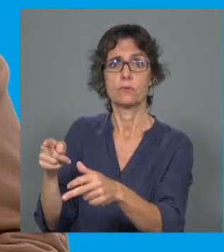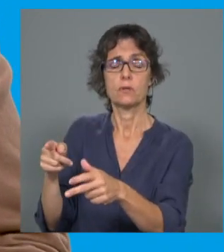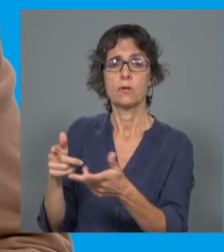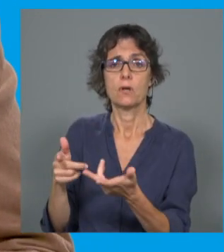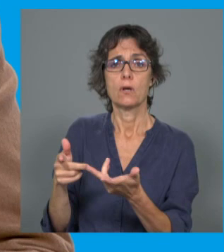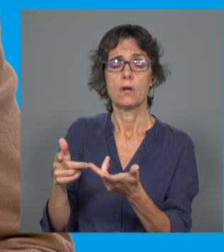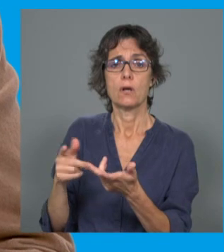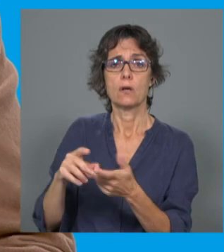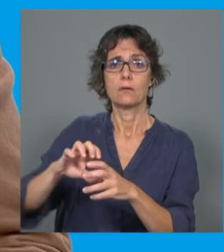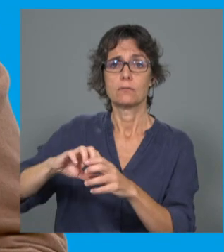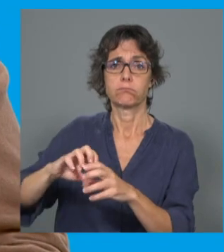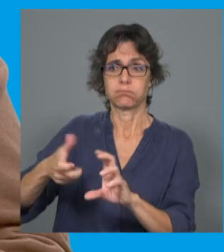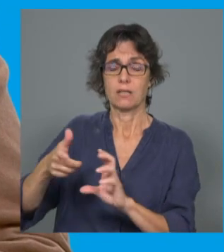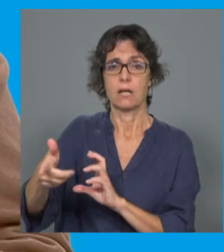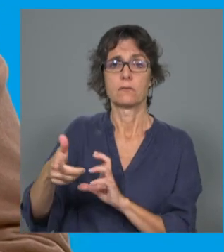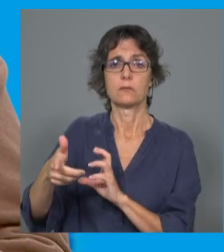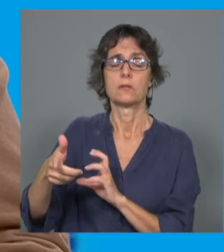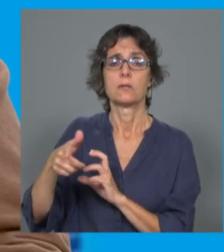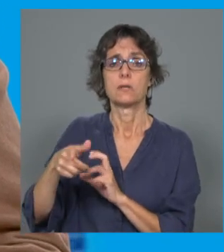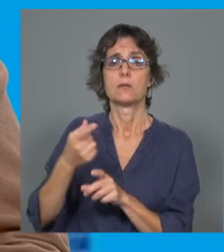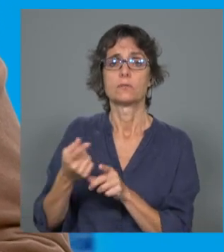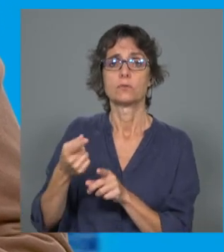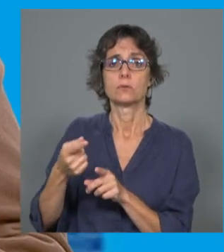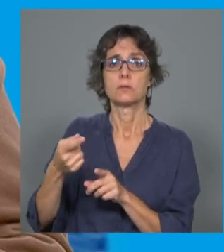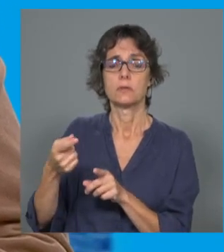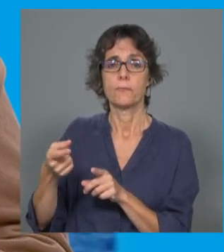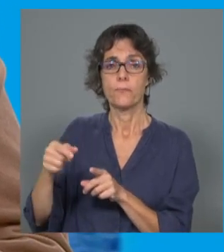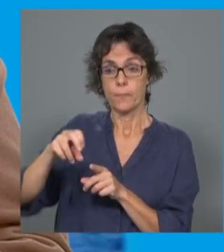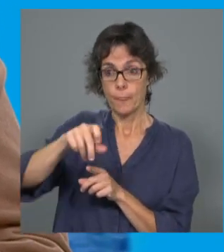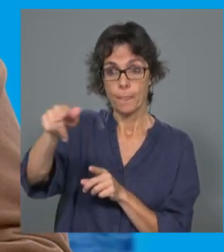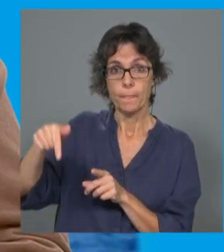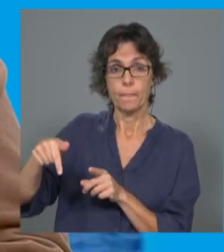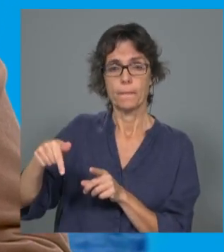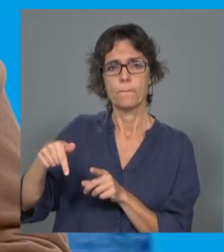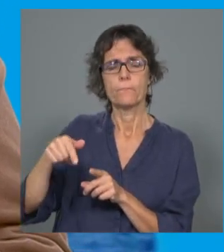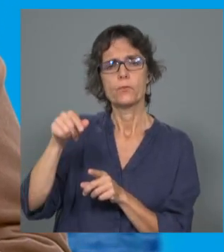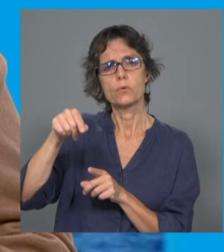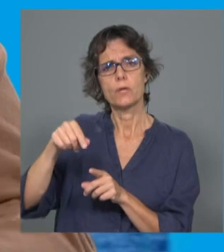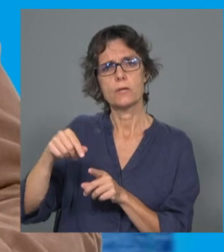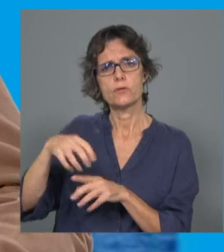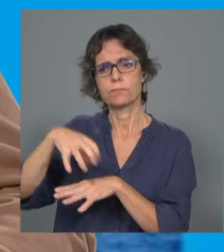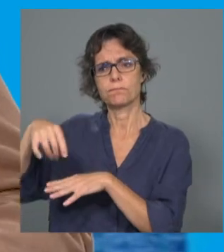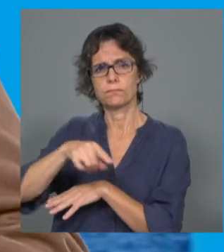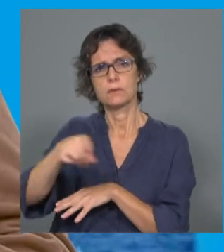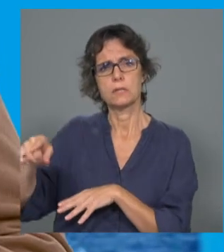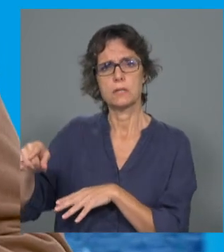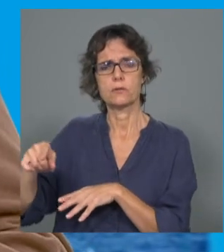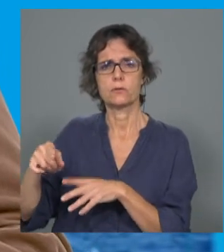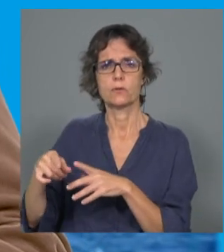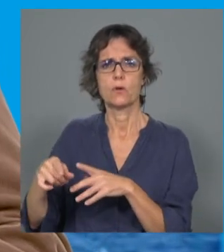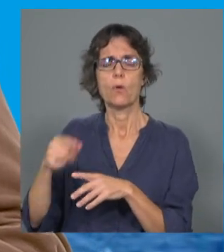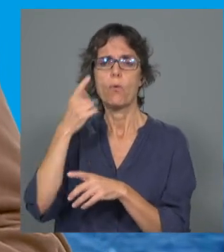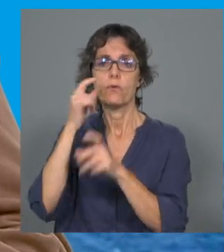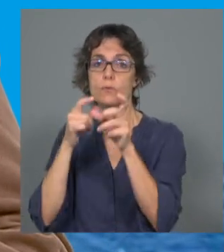indica, aliás, que se vão agravar, porque desde já há meses que os postos de recenseamento são bombardeados com coquetéis Molotov